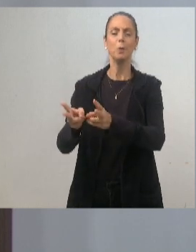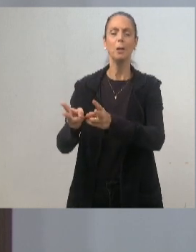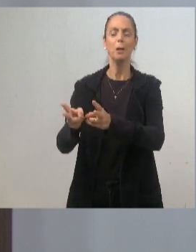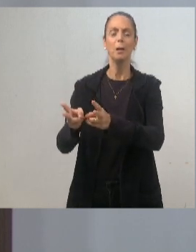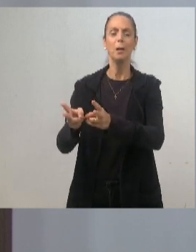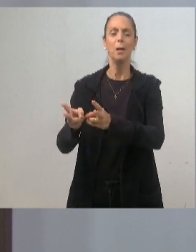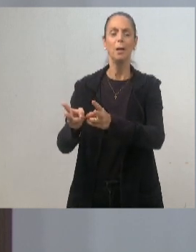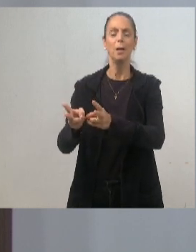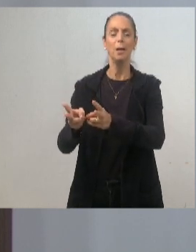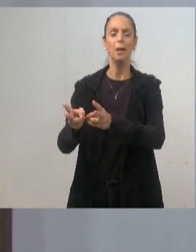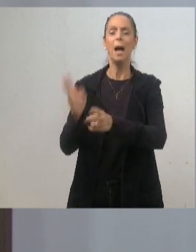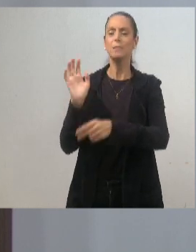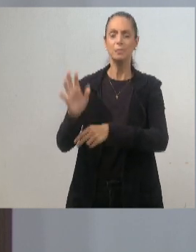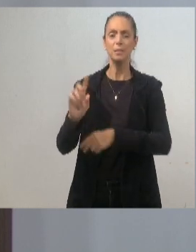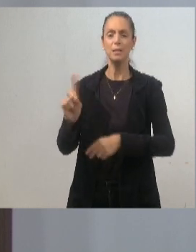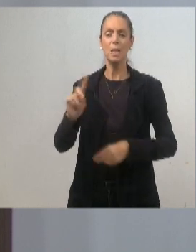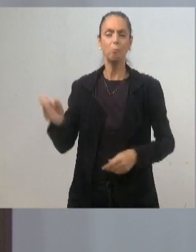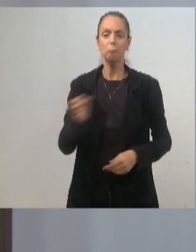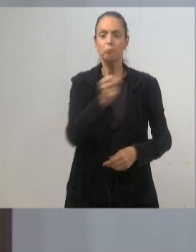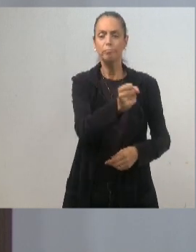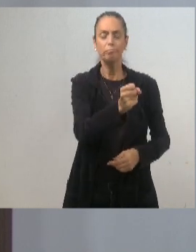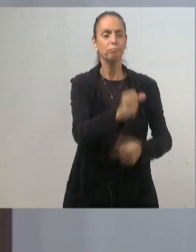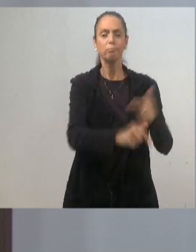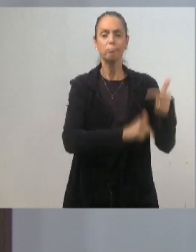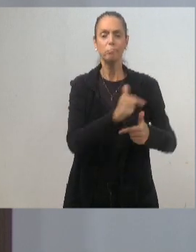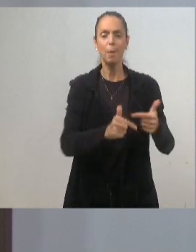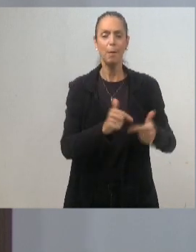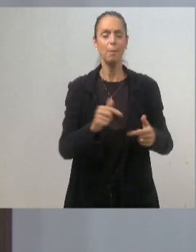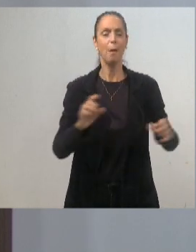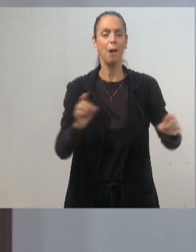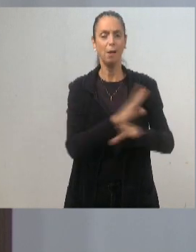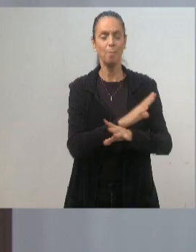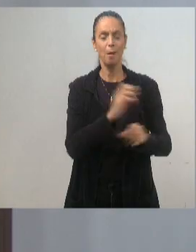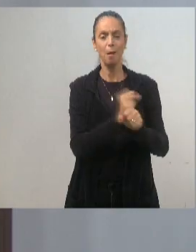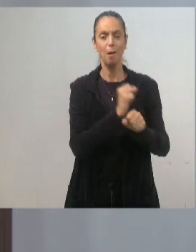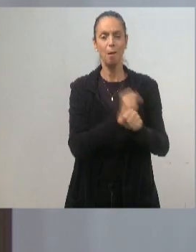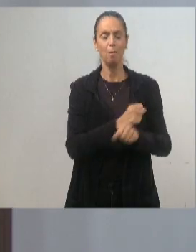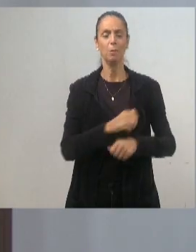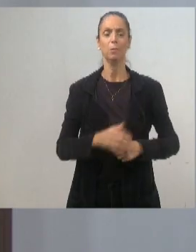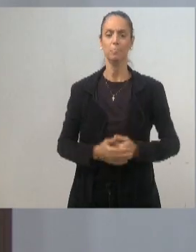gente precisa de notificações urgentes da empreiteira responsável por aquele trabalho.